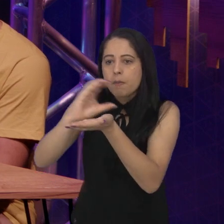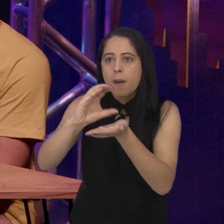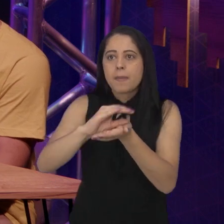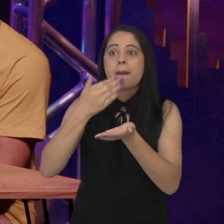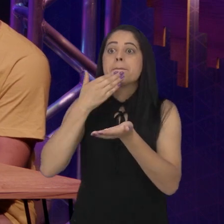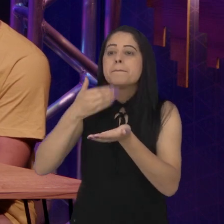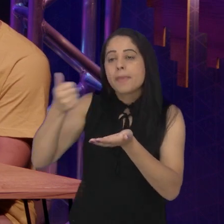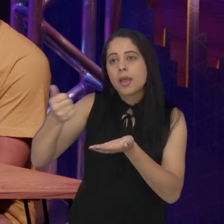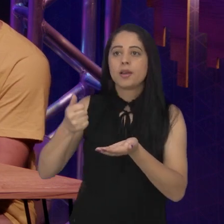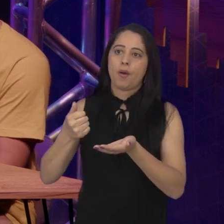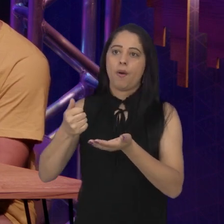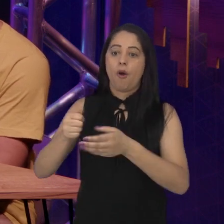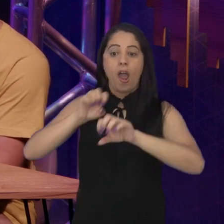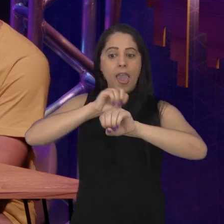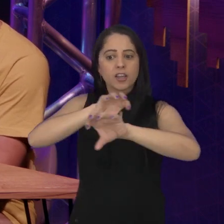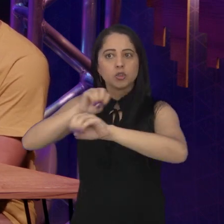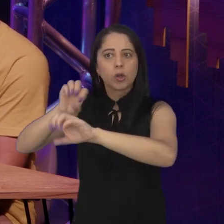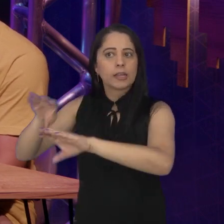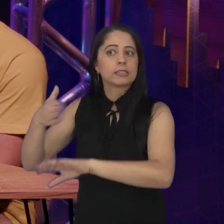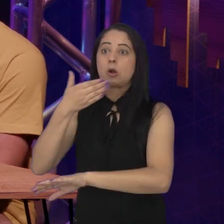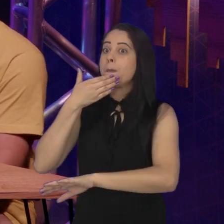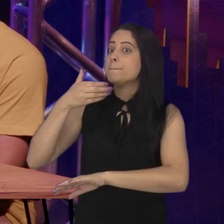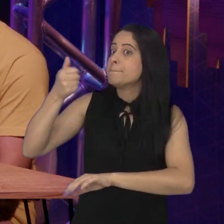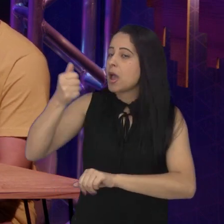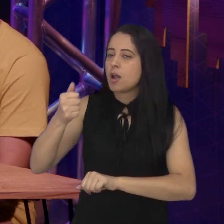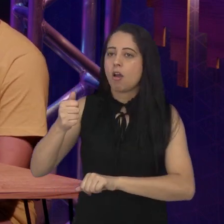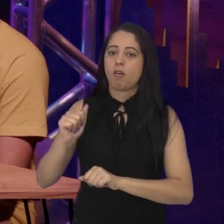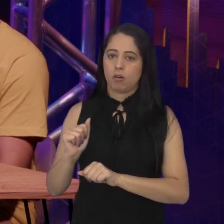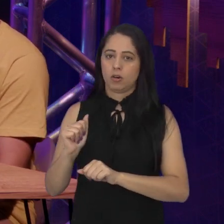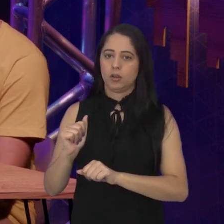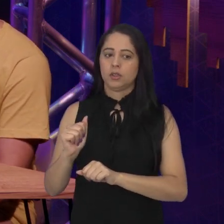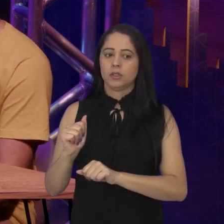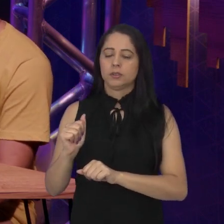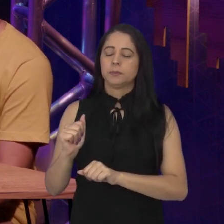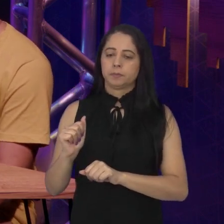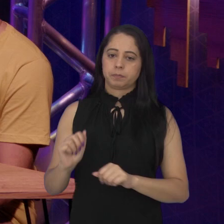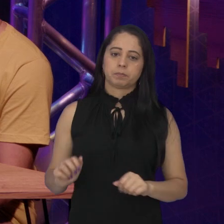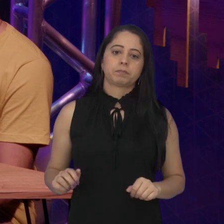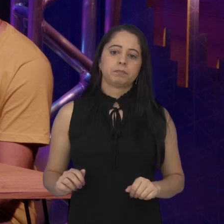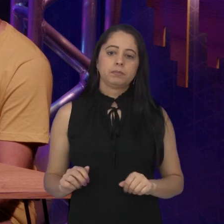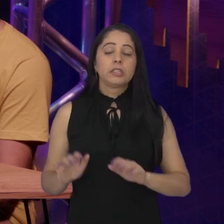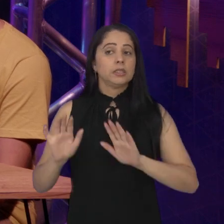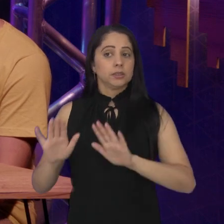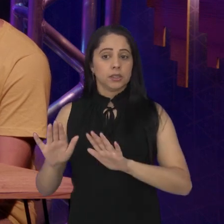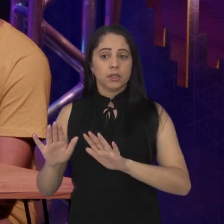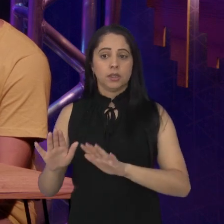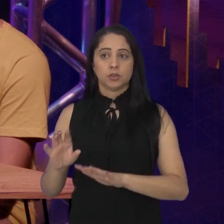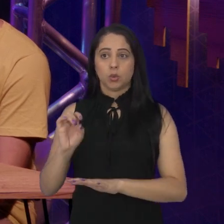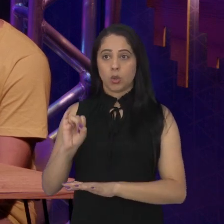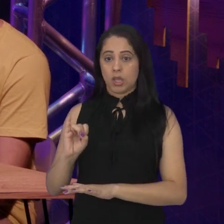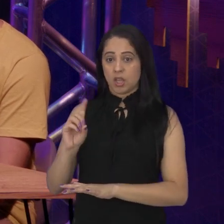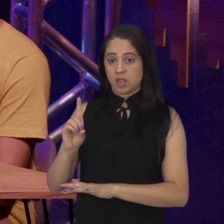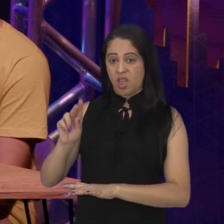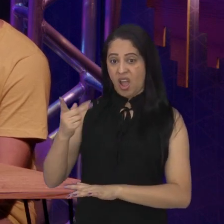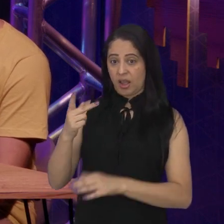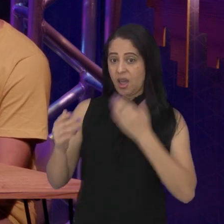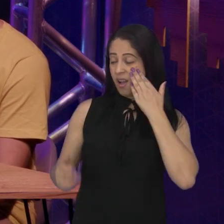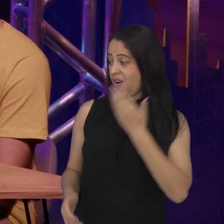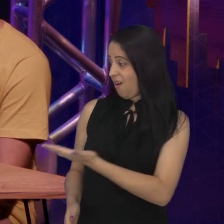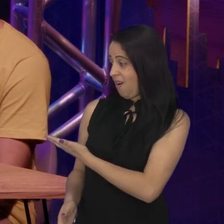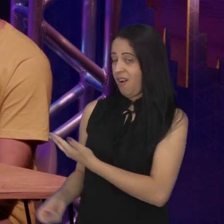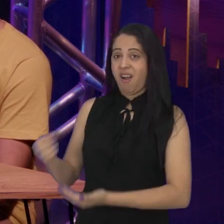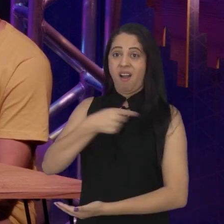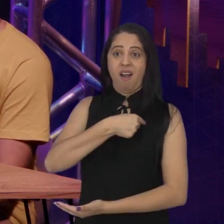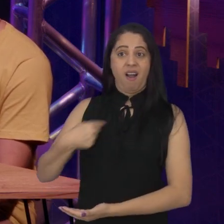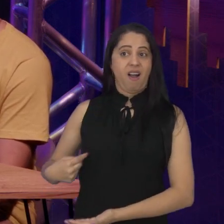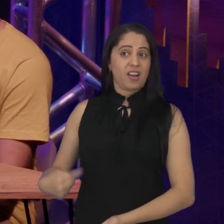melhor, tem mais acesso à educação e tudo mais, né? E tá melhor que a gente nesse índice. No IDH, até a